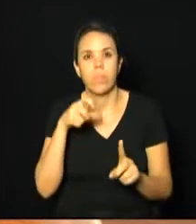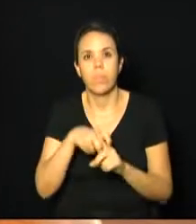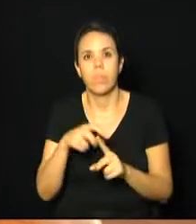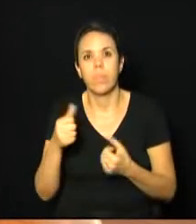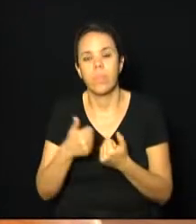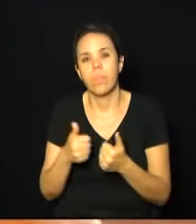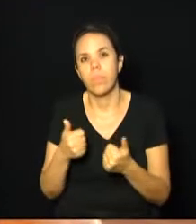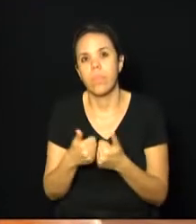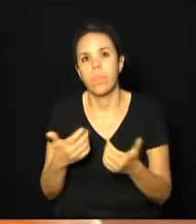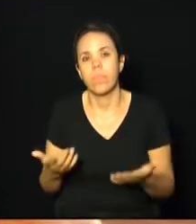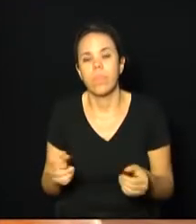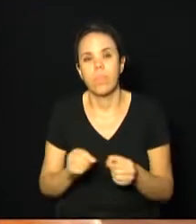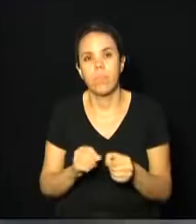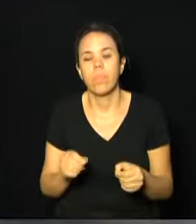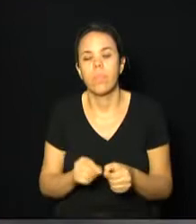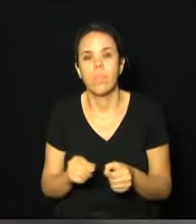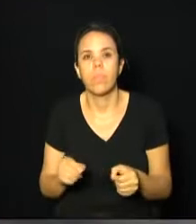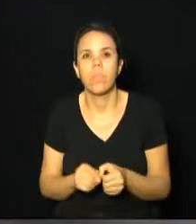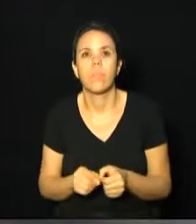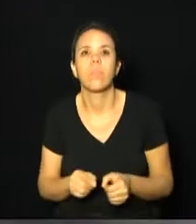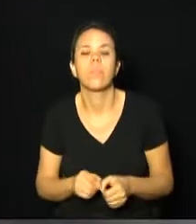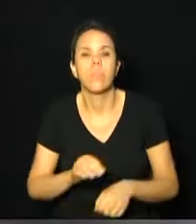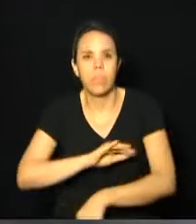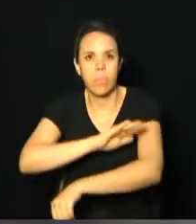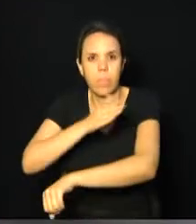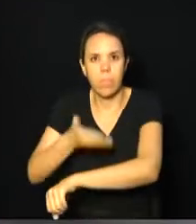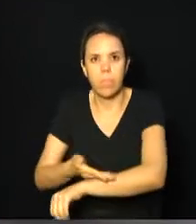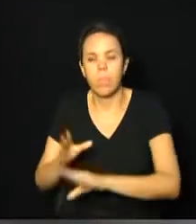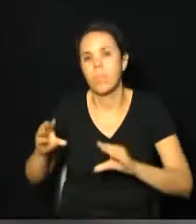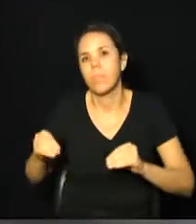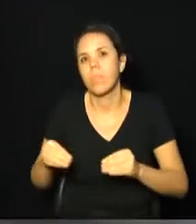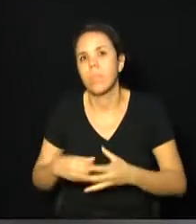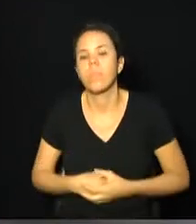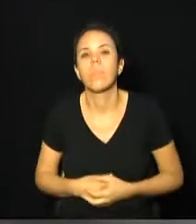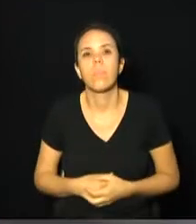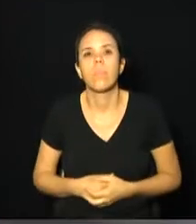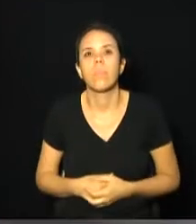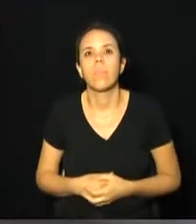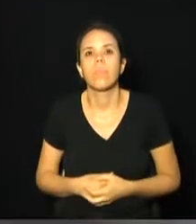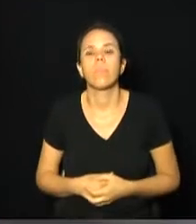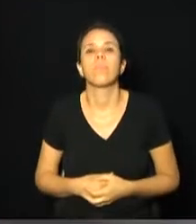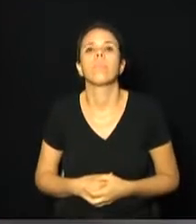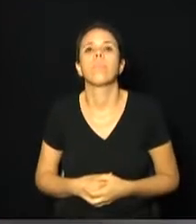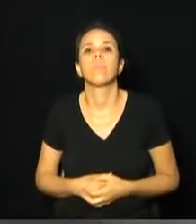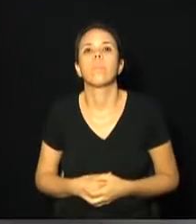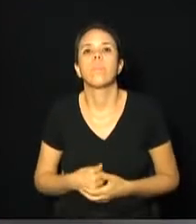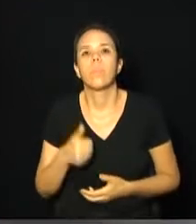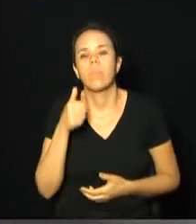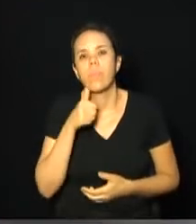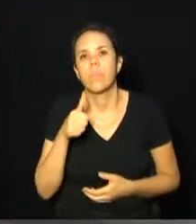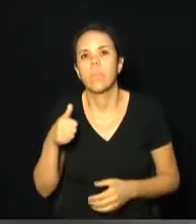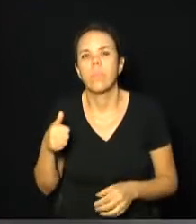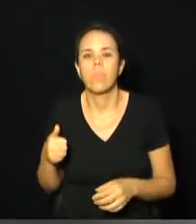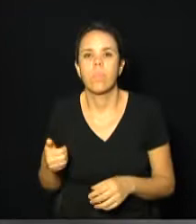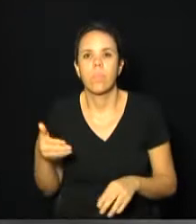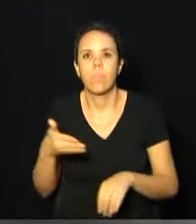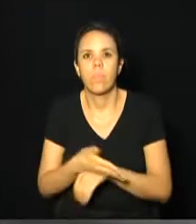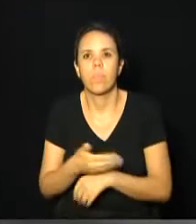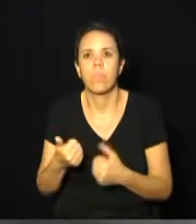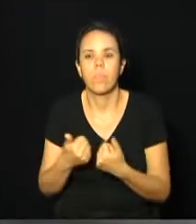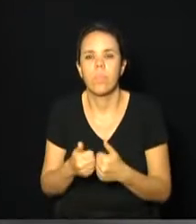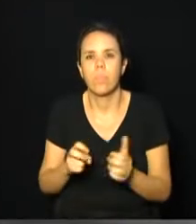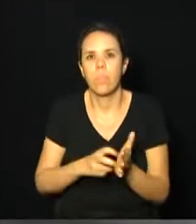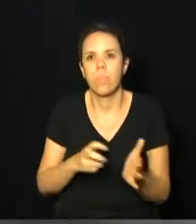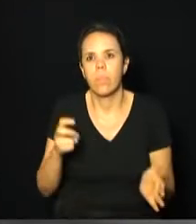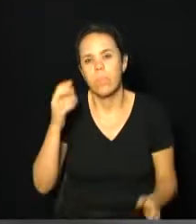ônibus, que fizeram uma lombada à noite. Meu Deus. E ela usava o coletivo na parte